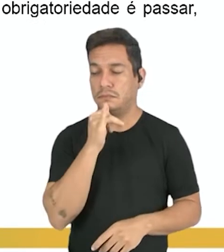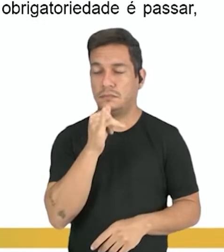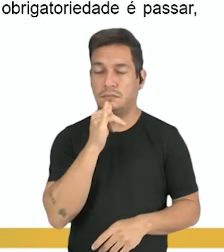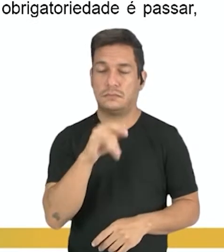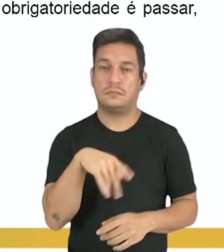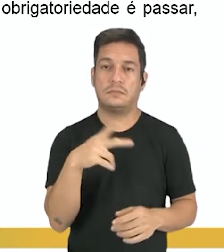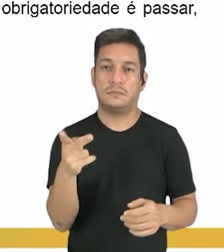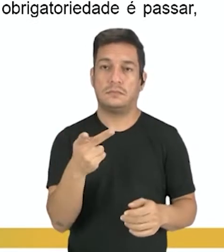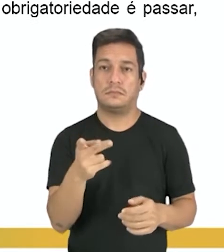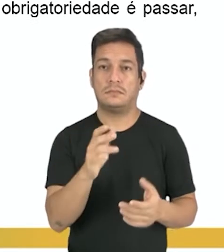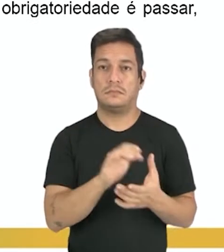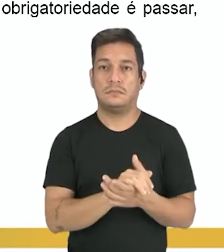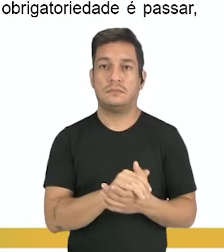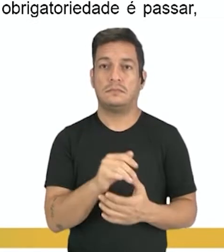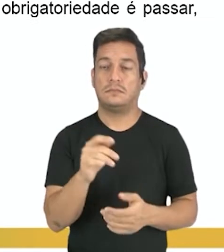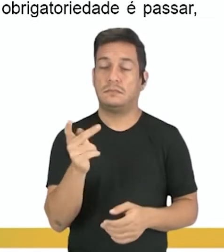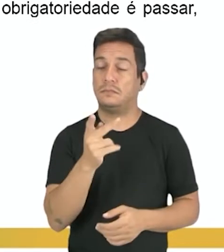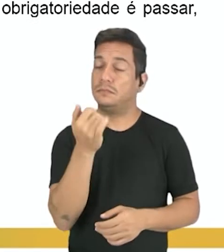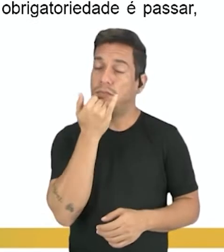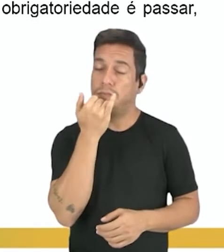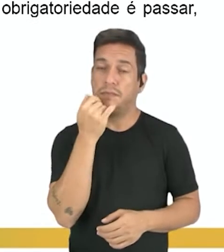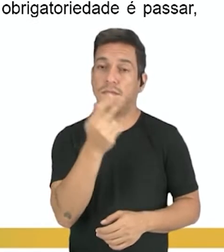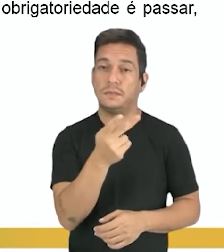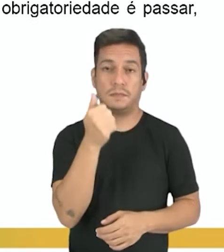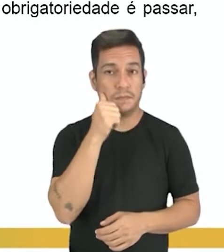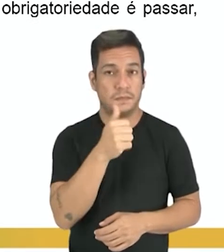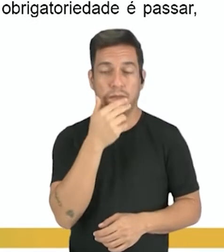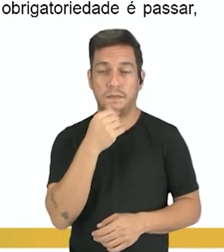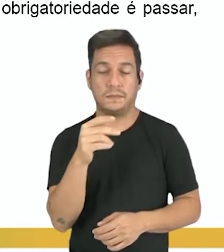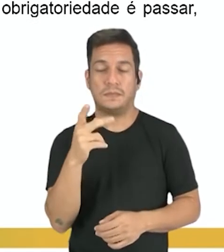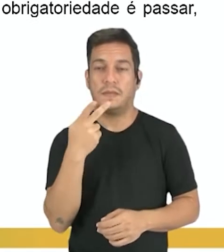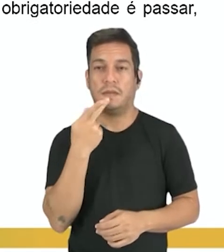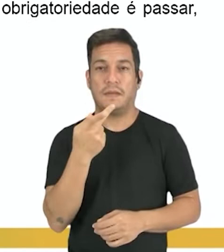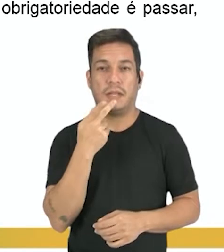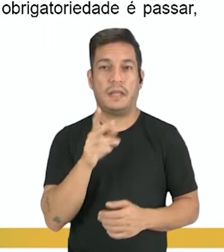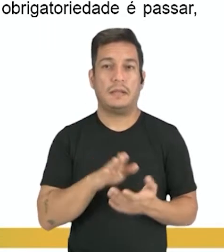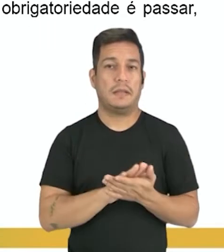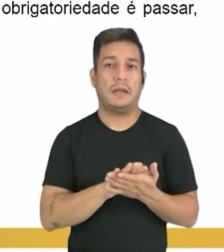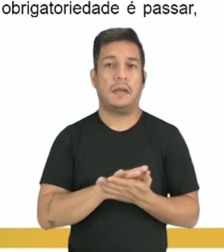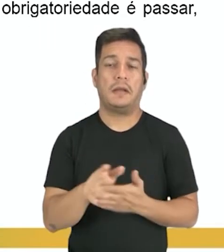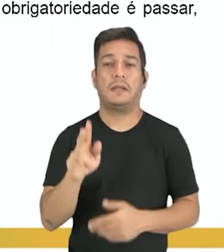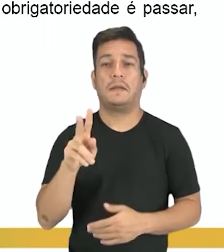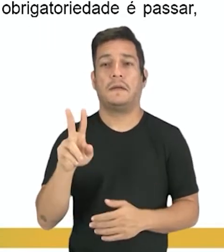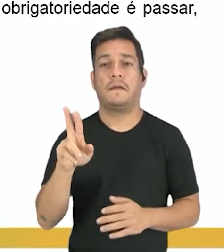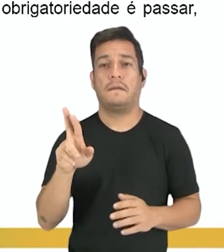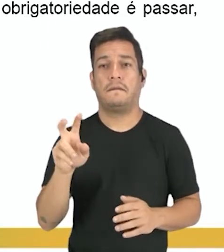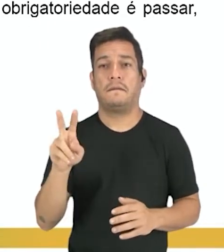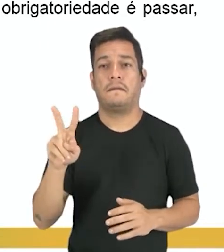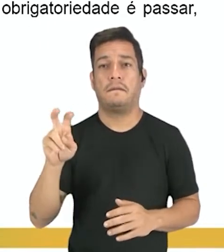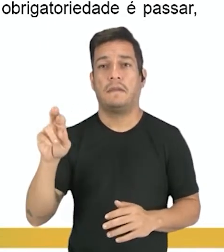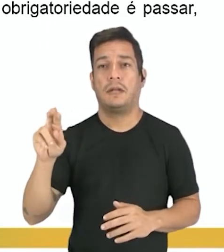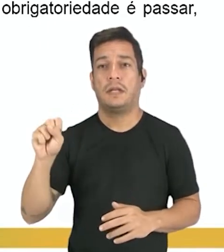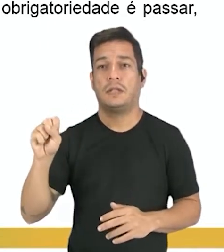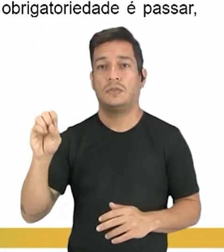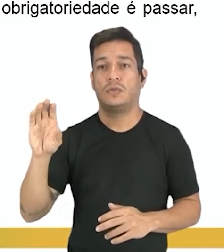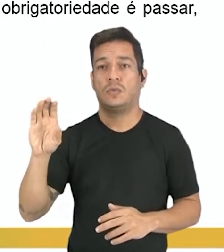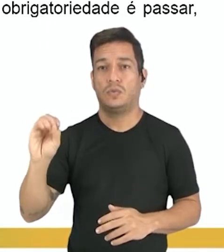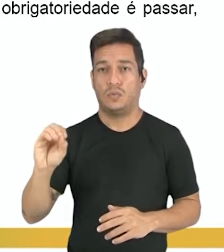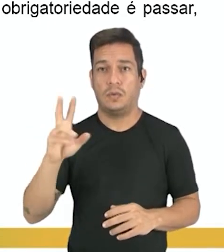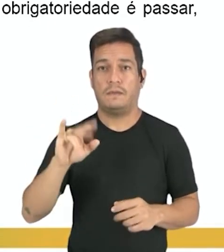por exemplo casal parar na frente da banda e não fizer Esse verso né senão não resetar Esse verso para o parceiro